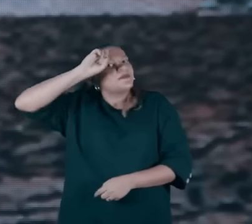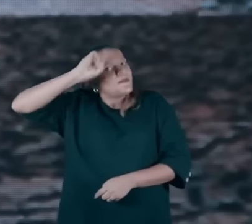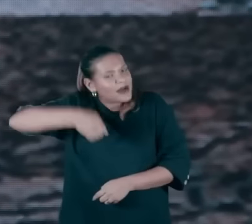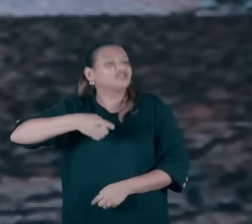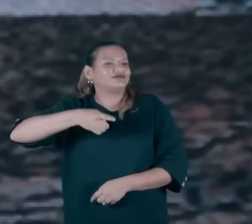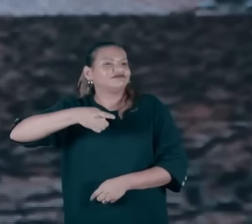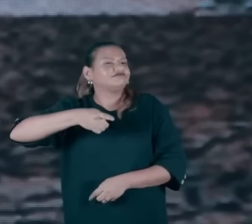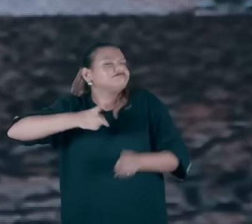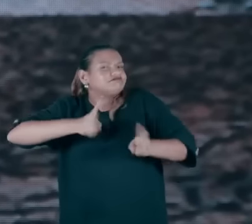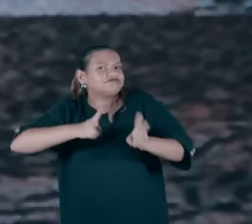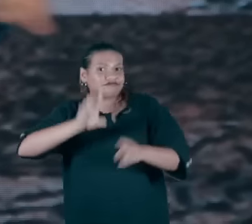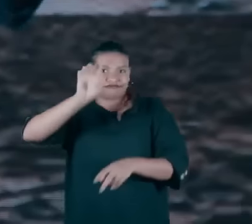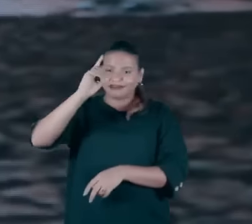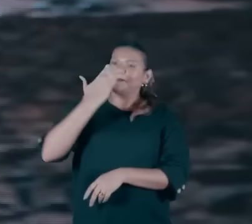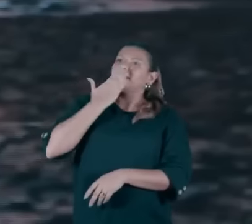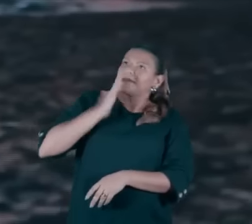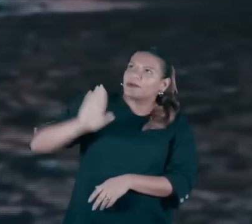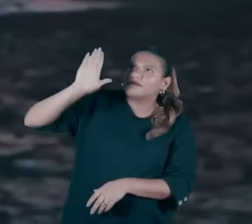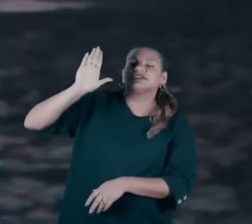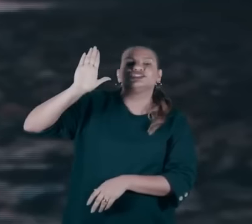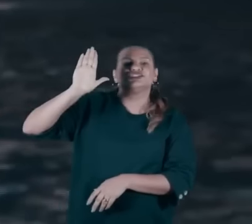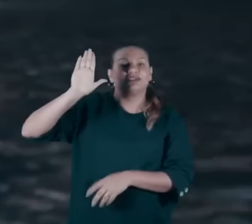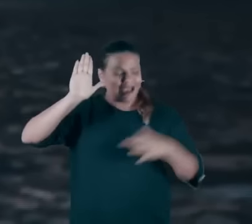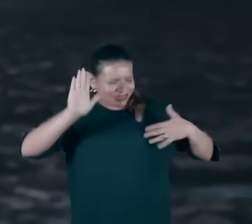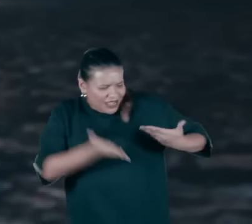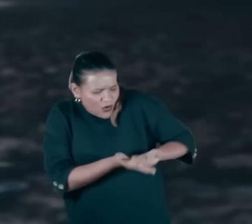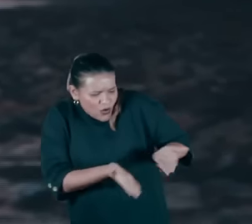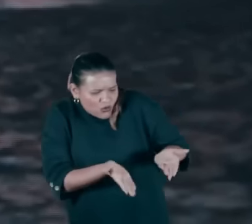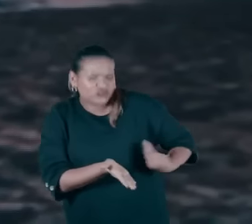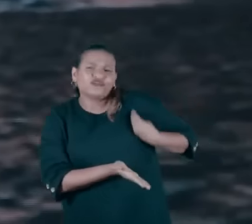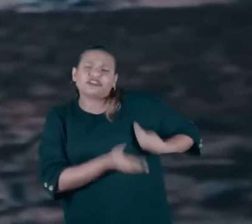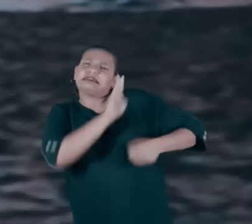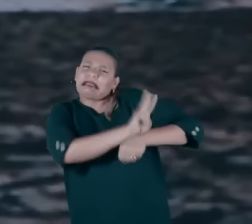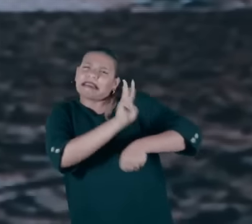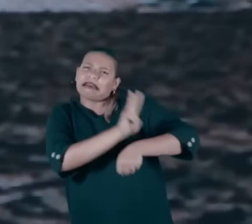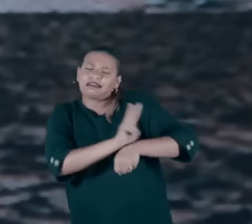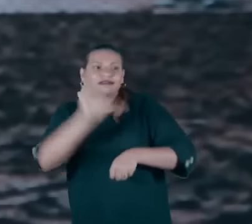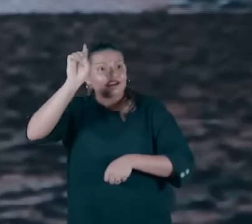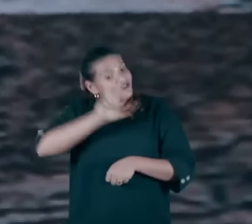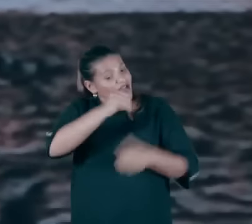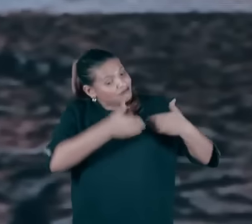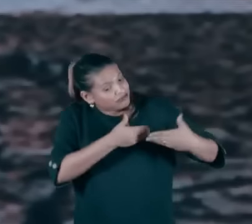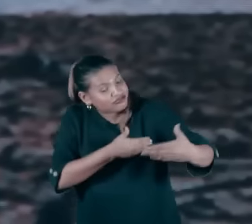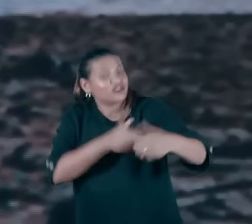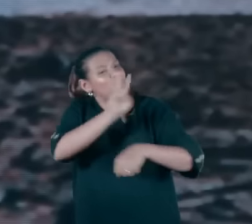mesmo Deus que promete te conduzir em Triunfo glória a Deus